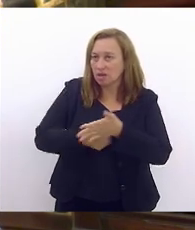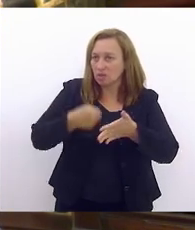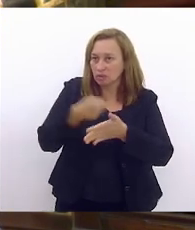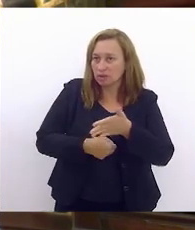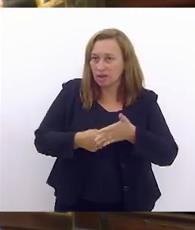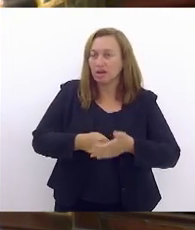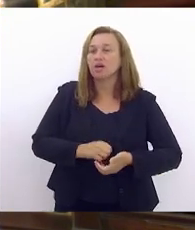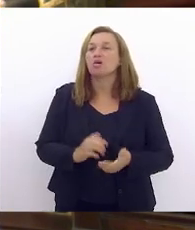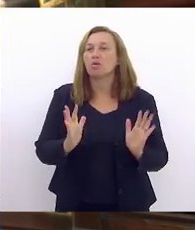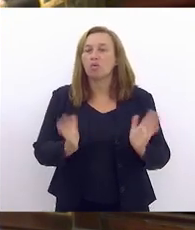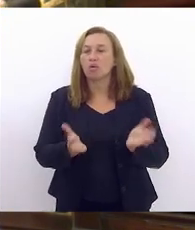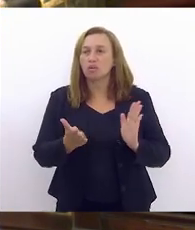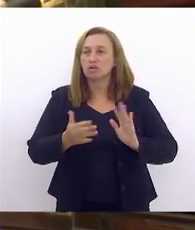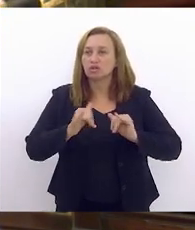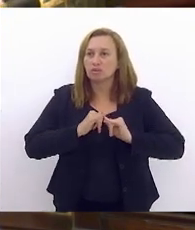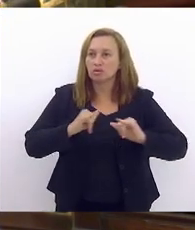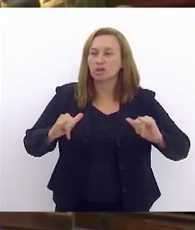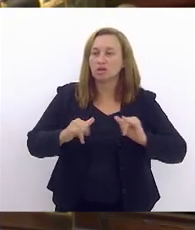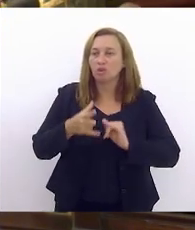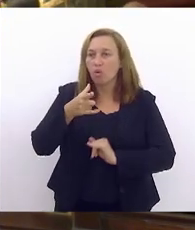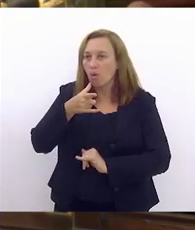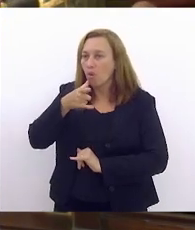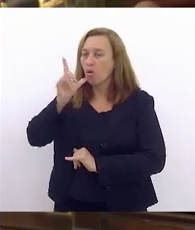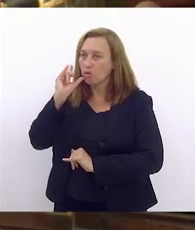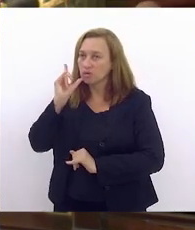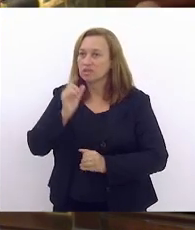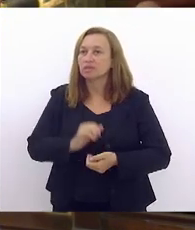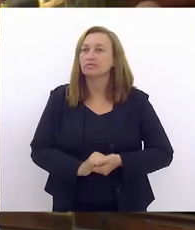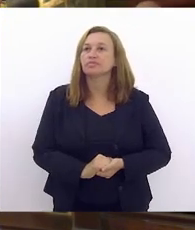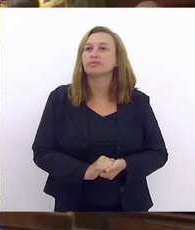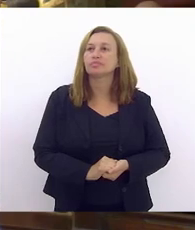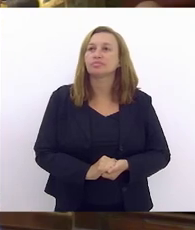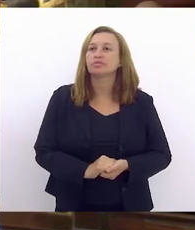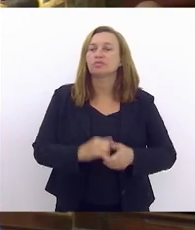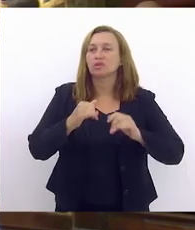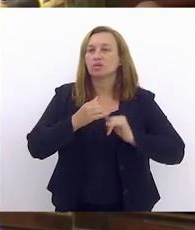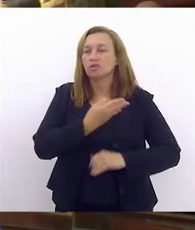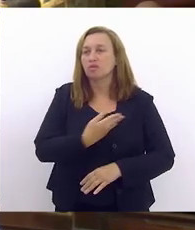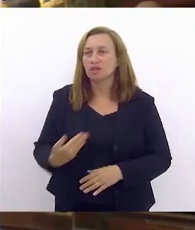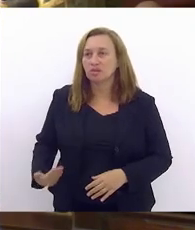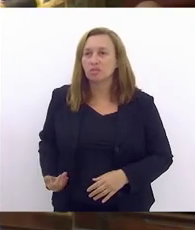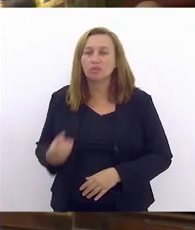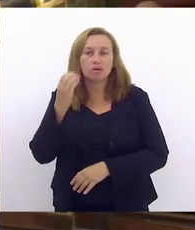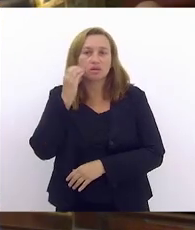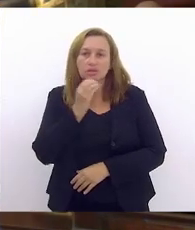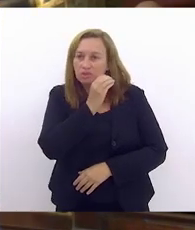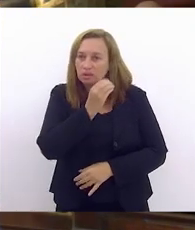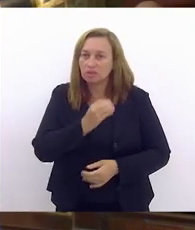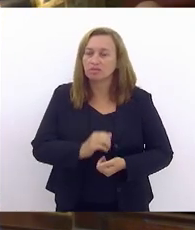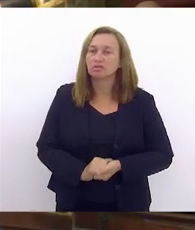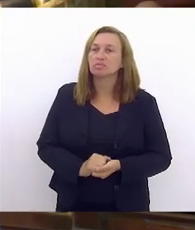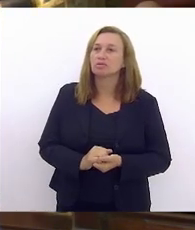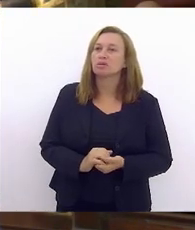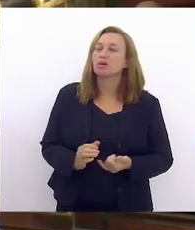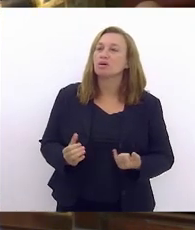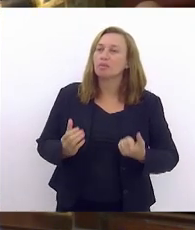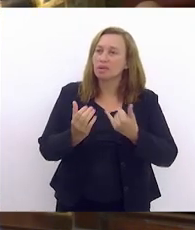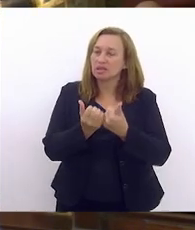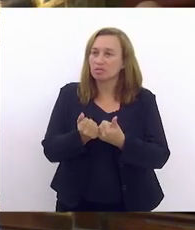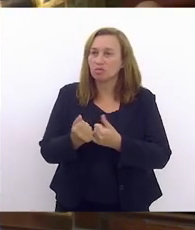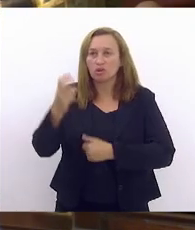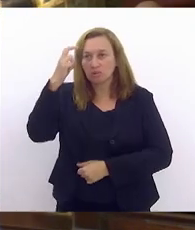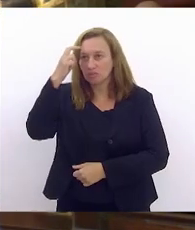tombamento hoje publicado, ontem, na verdade, publicado pelo governador Cláudio Castro, pelo tombamento da Estrada